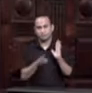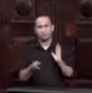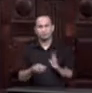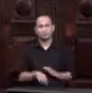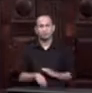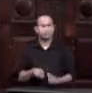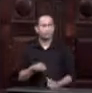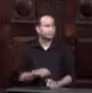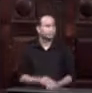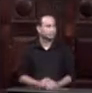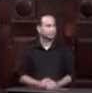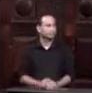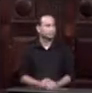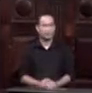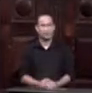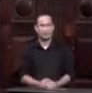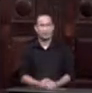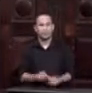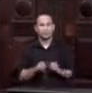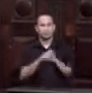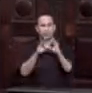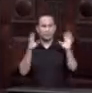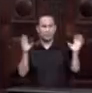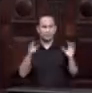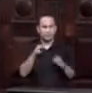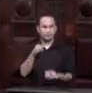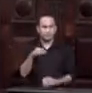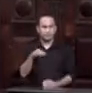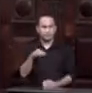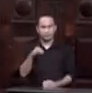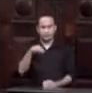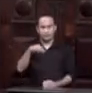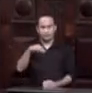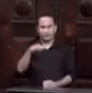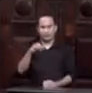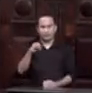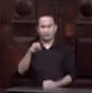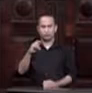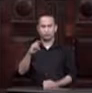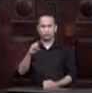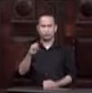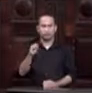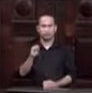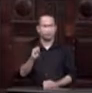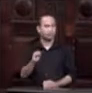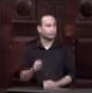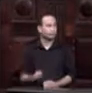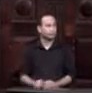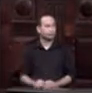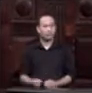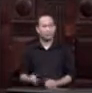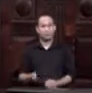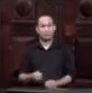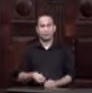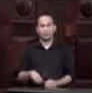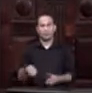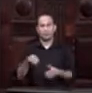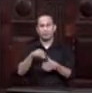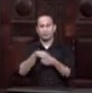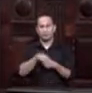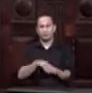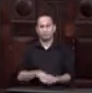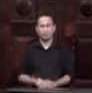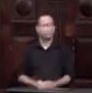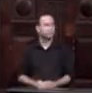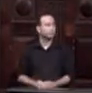do PDT, destacada pelo deputado Jânio Mendes. Em votação, requerimento de destaque.